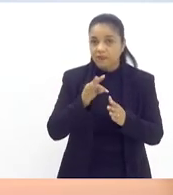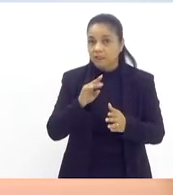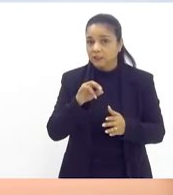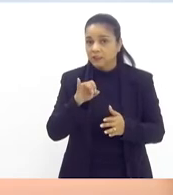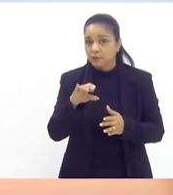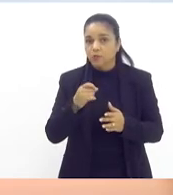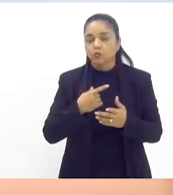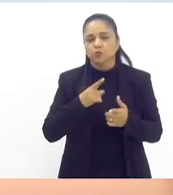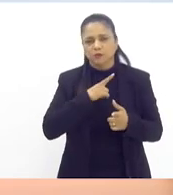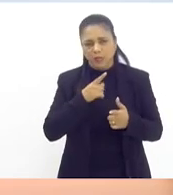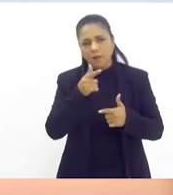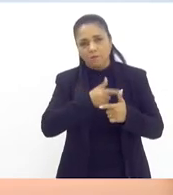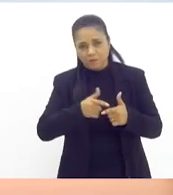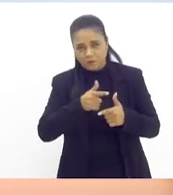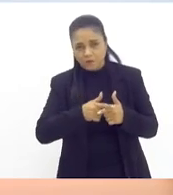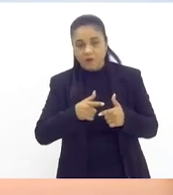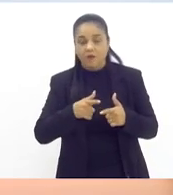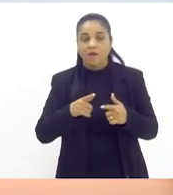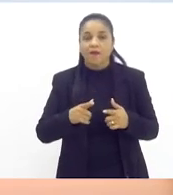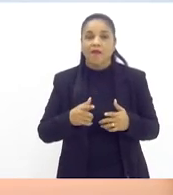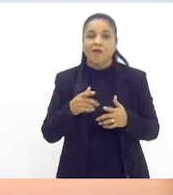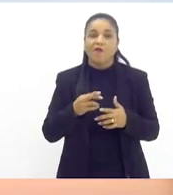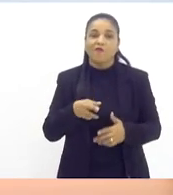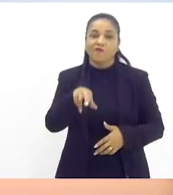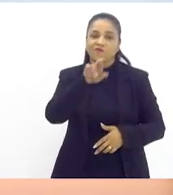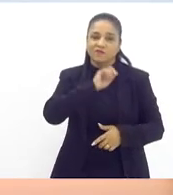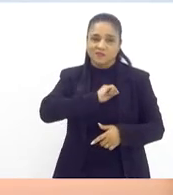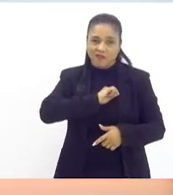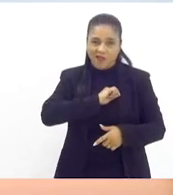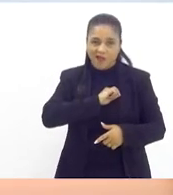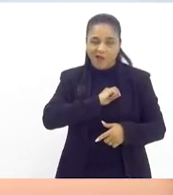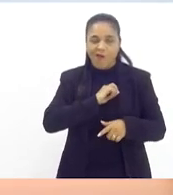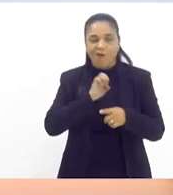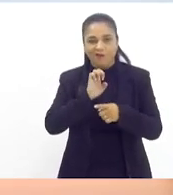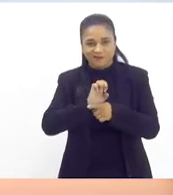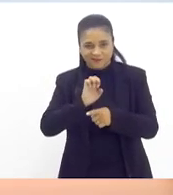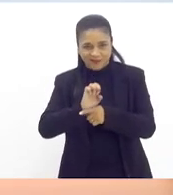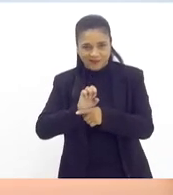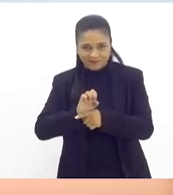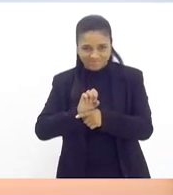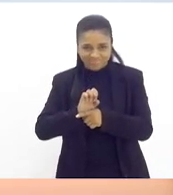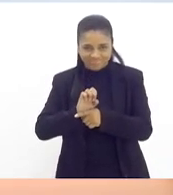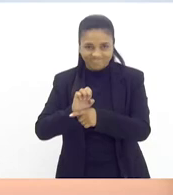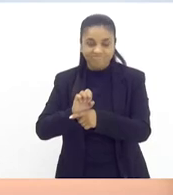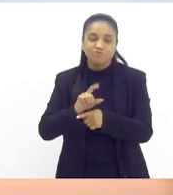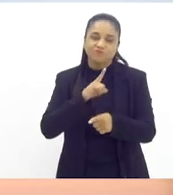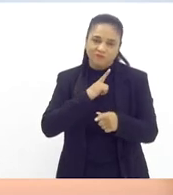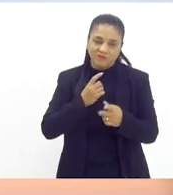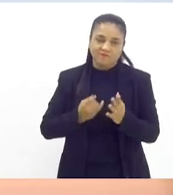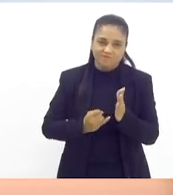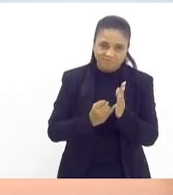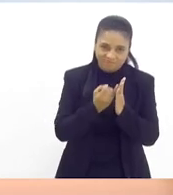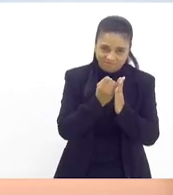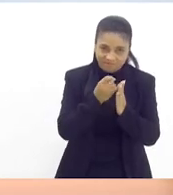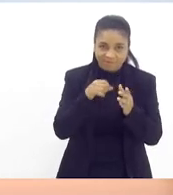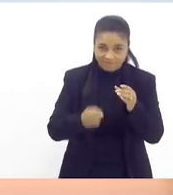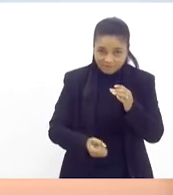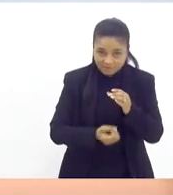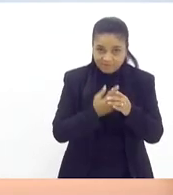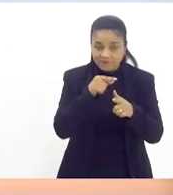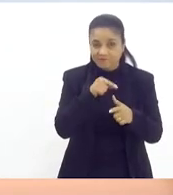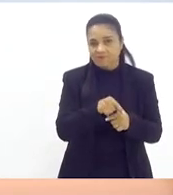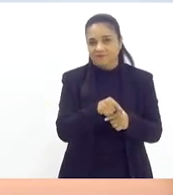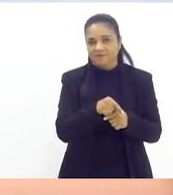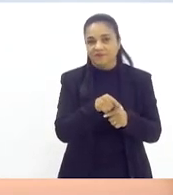Uma delas, que todos conhecem, é a guerra fiscal. A guerra fiscal entre os estados existe porque existe a tributação da origem. Mas existem